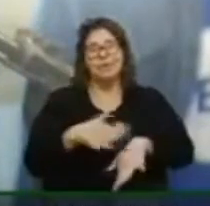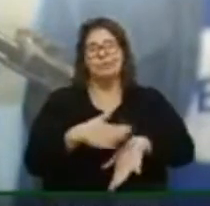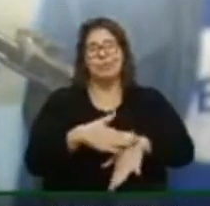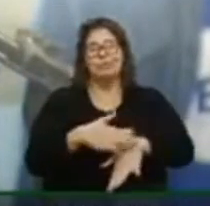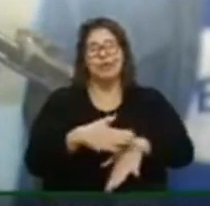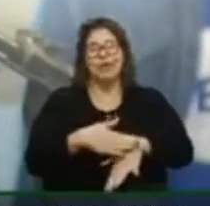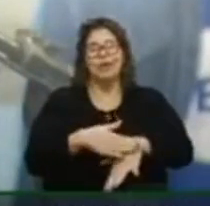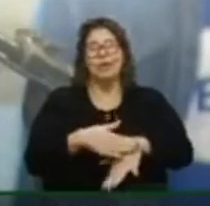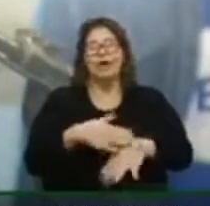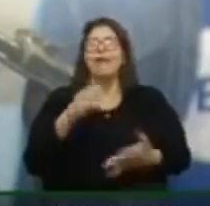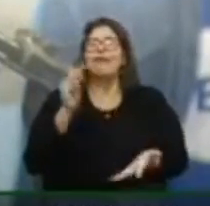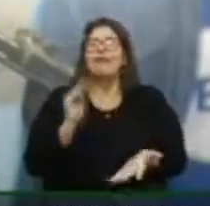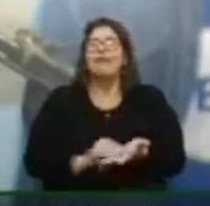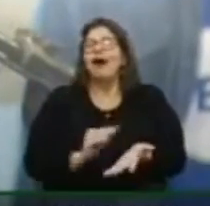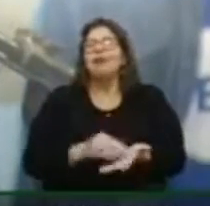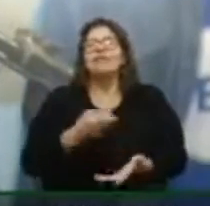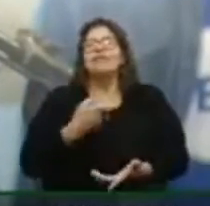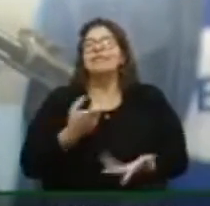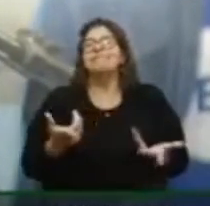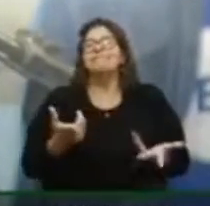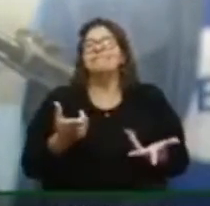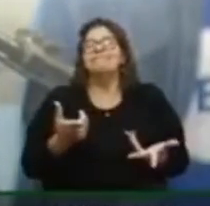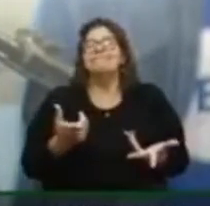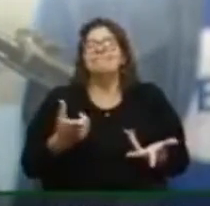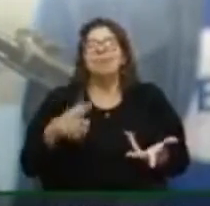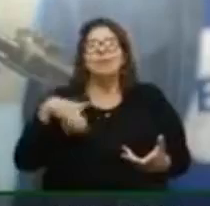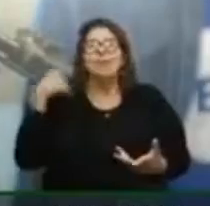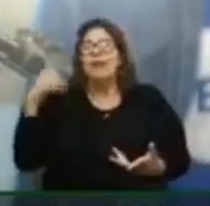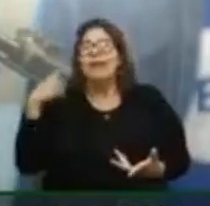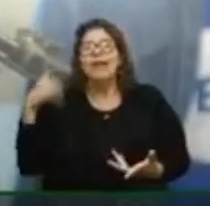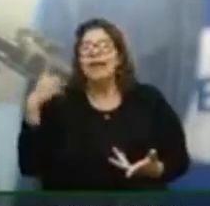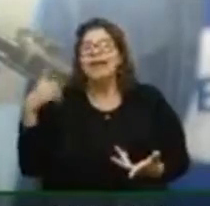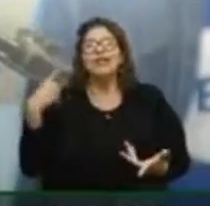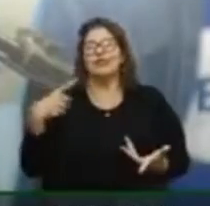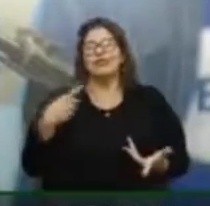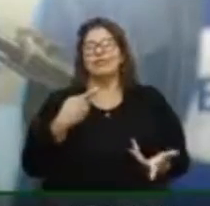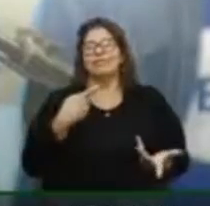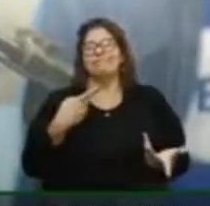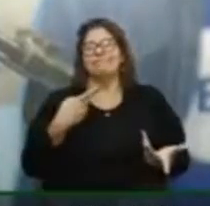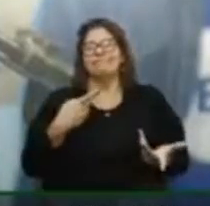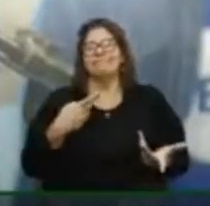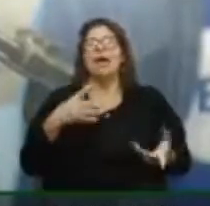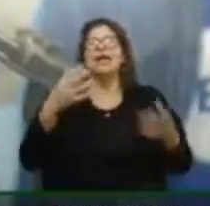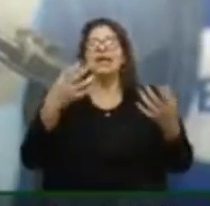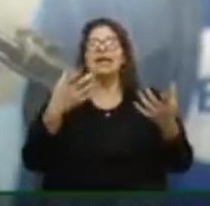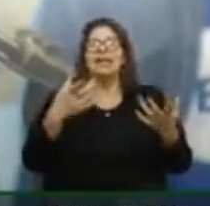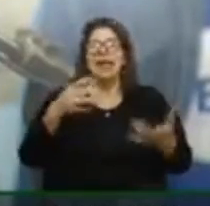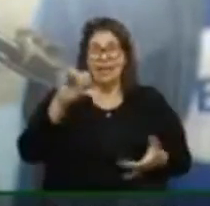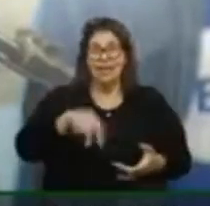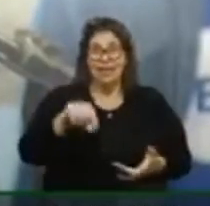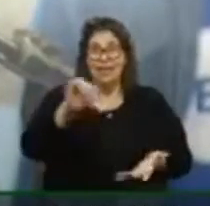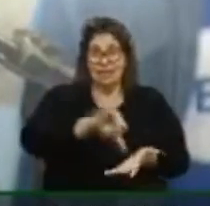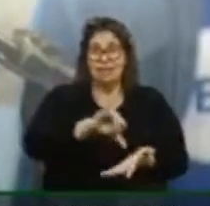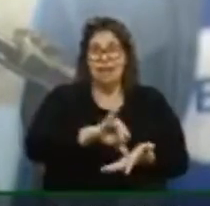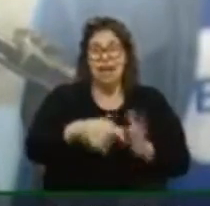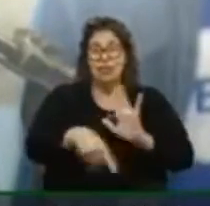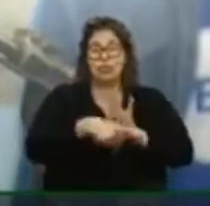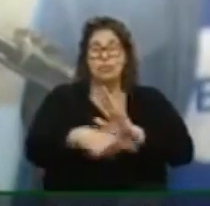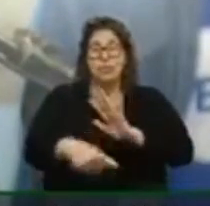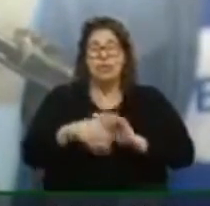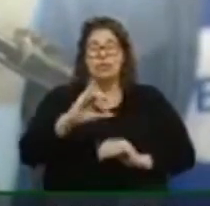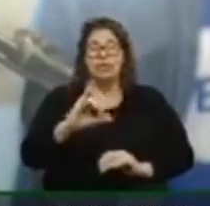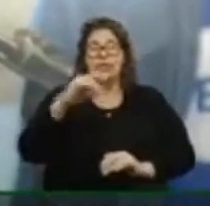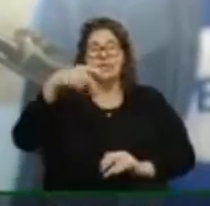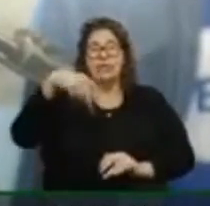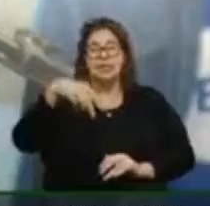política só vontade política para resolver o problema das sedes aqui nasce o simtec